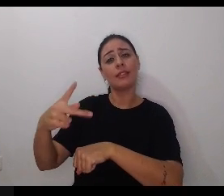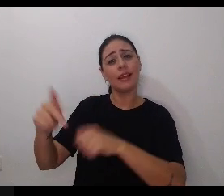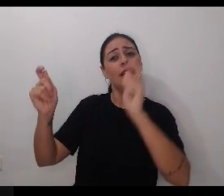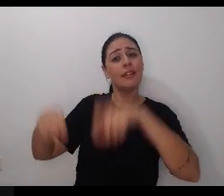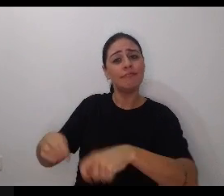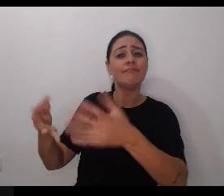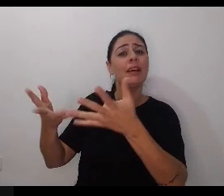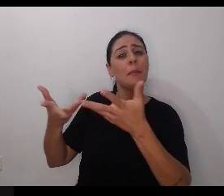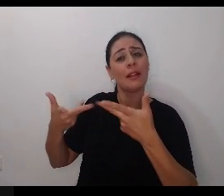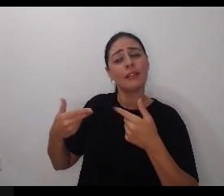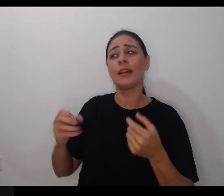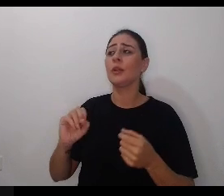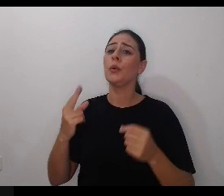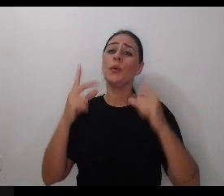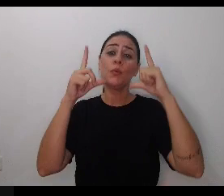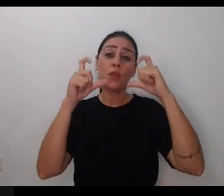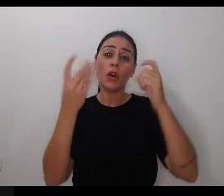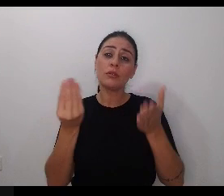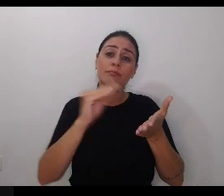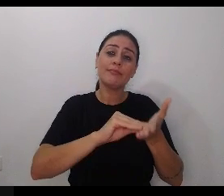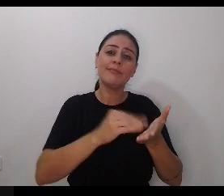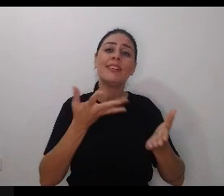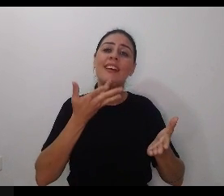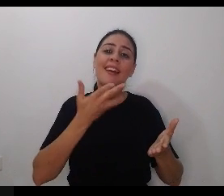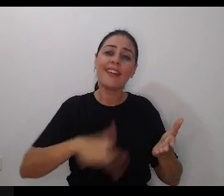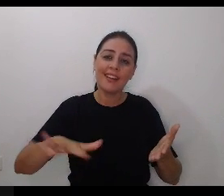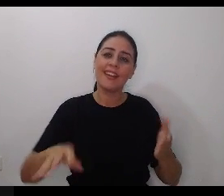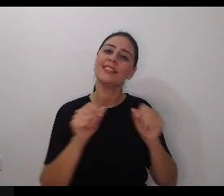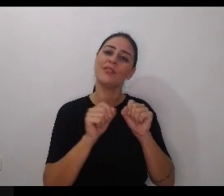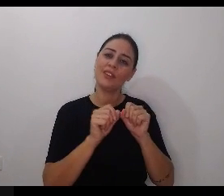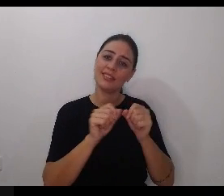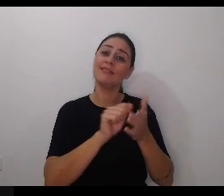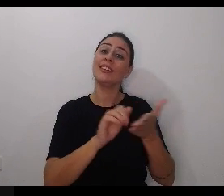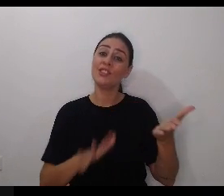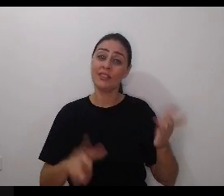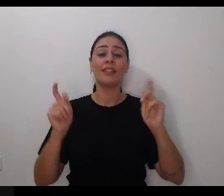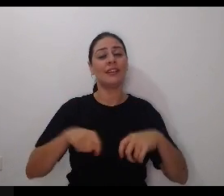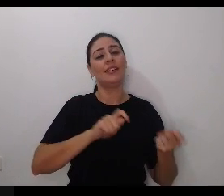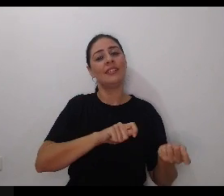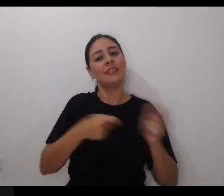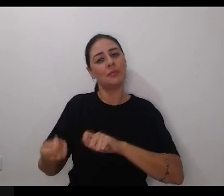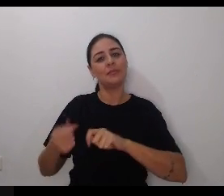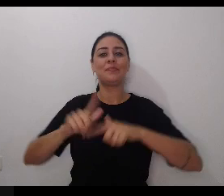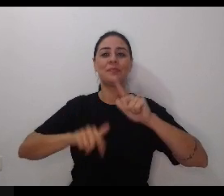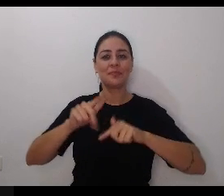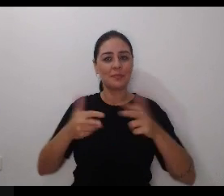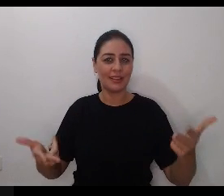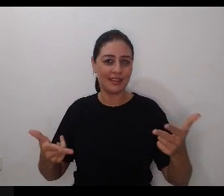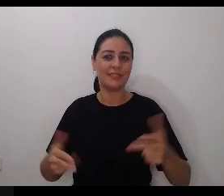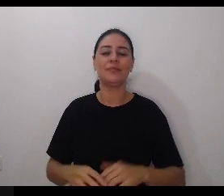desenhos que a própria criança faça junto, dependendo da habilidade de desenho que já tenha, né? Fotos da própria criança